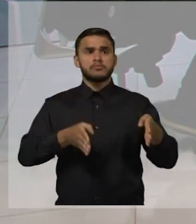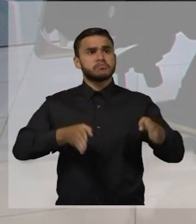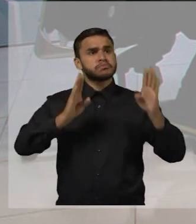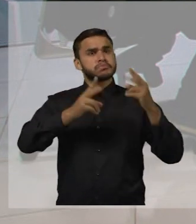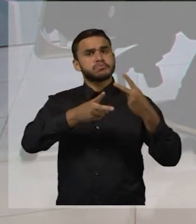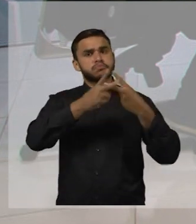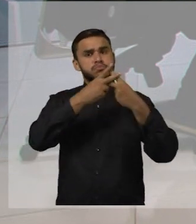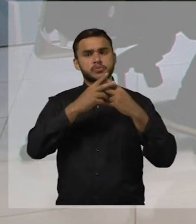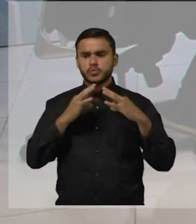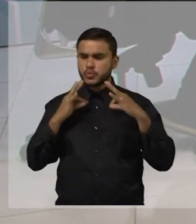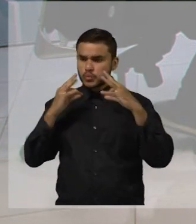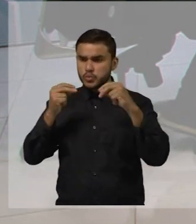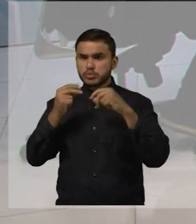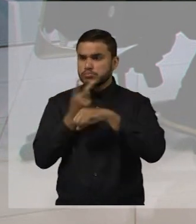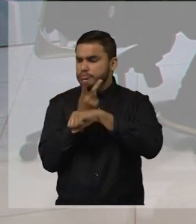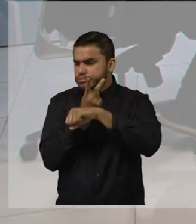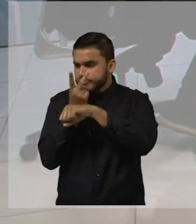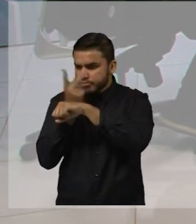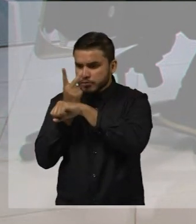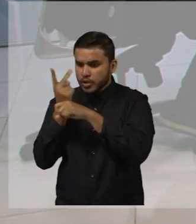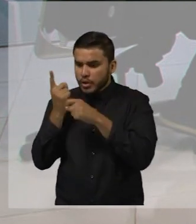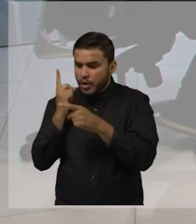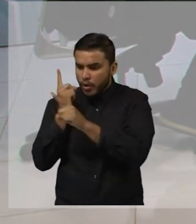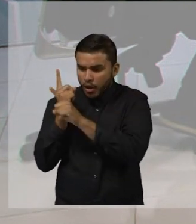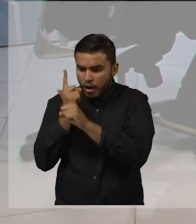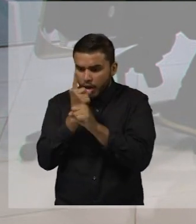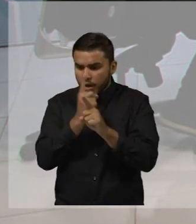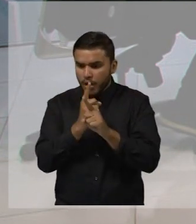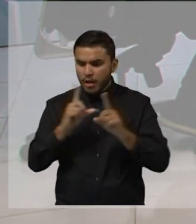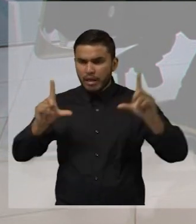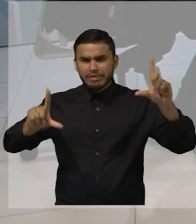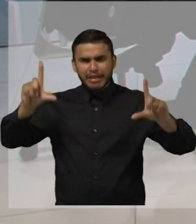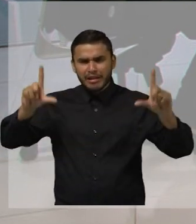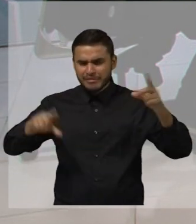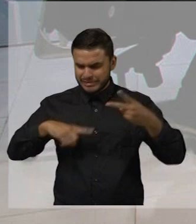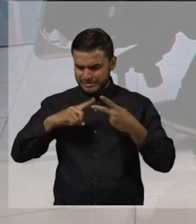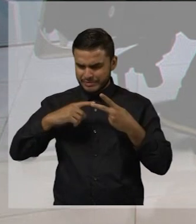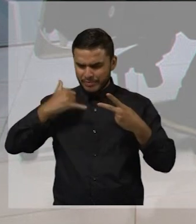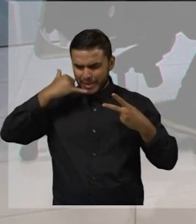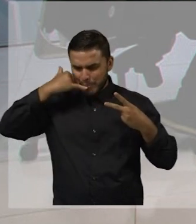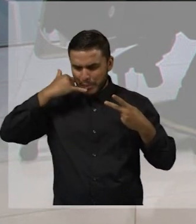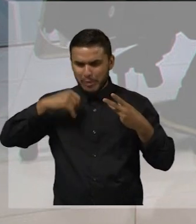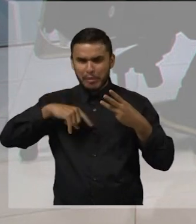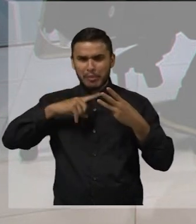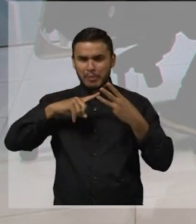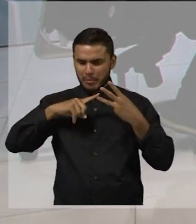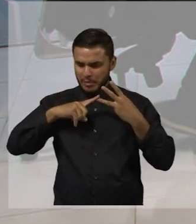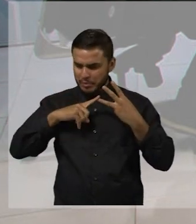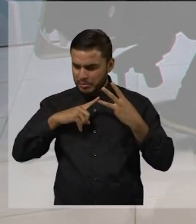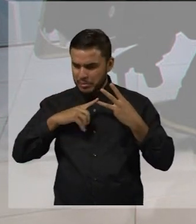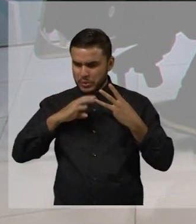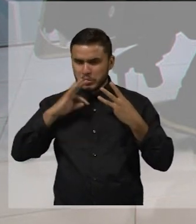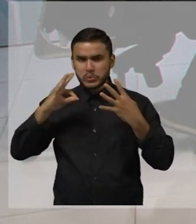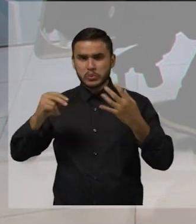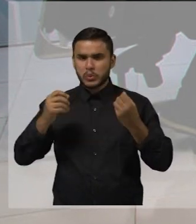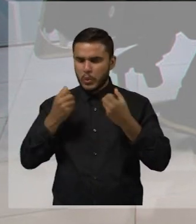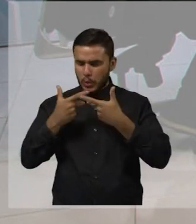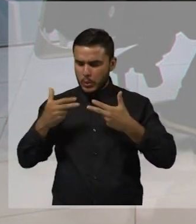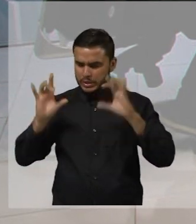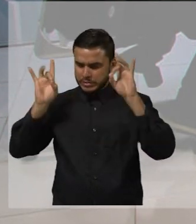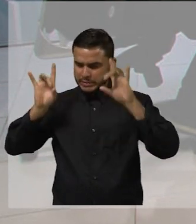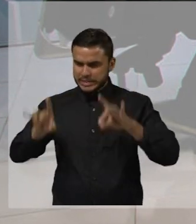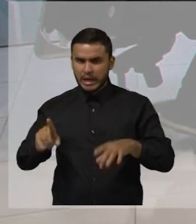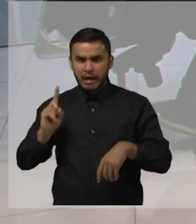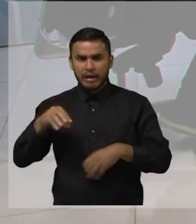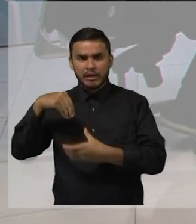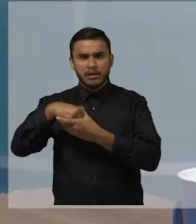e o acervo de equipamentos ilegais fundamentais para o exercício do crime organizado, é